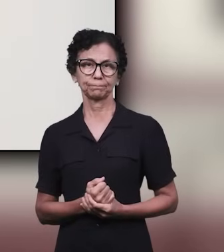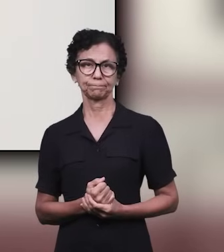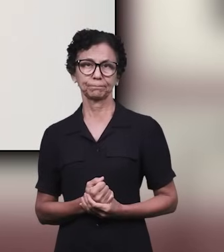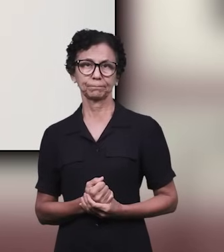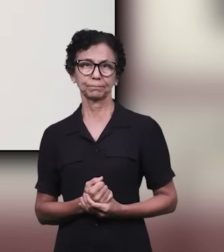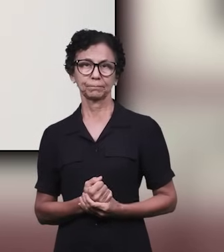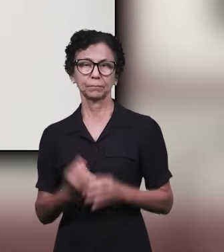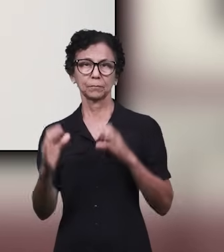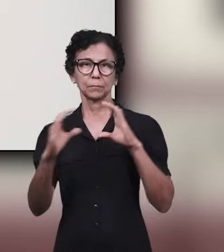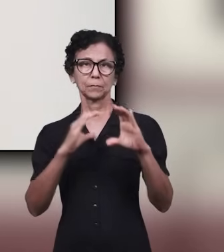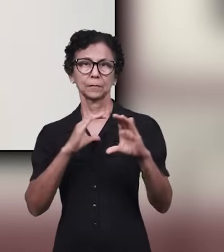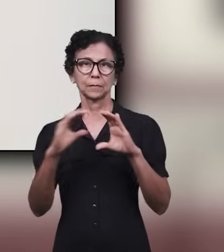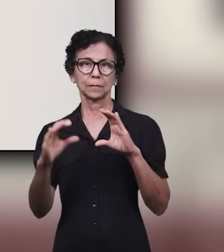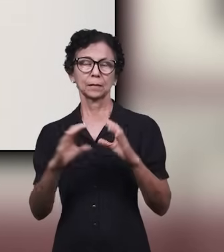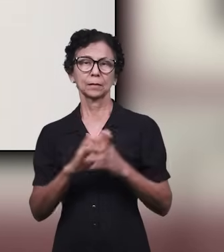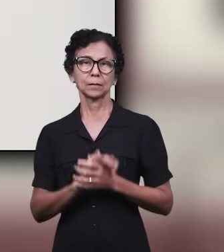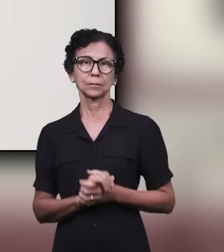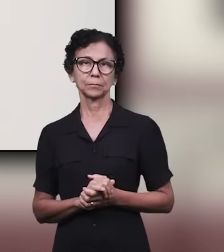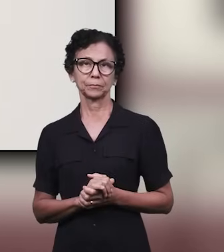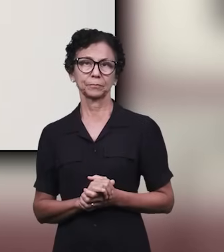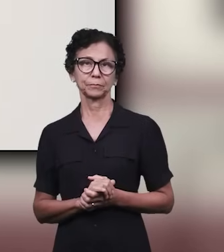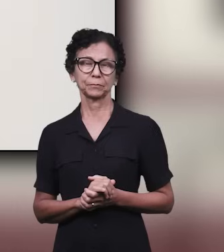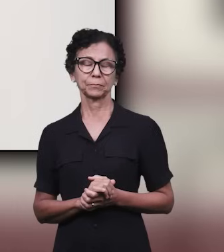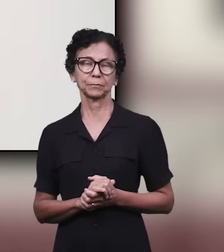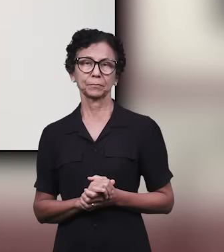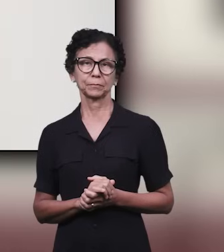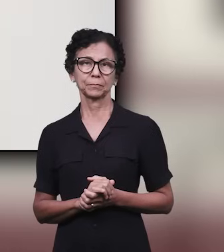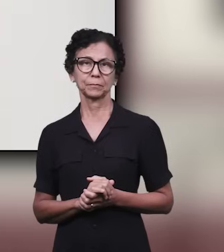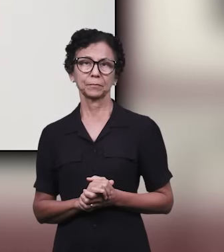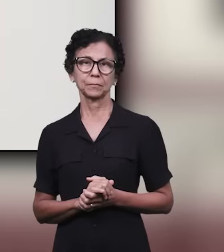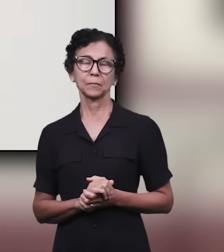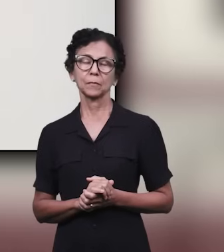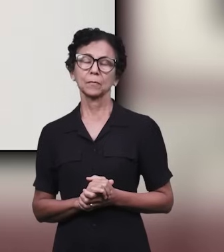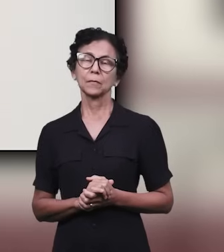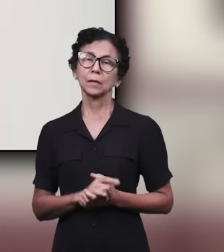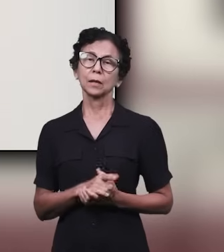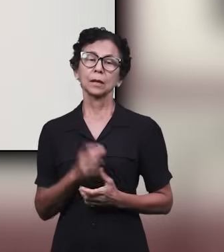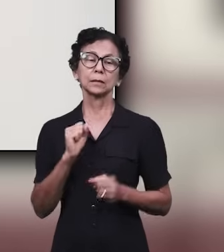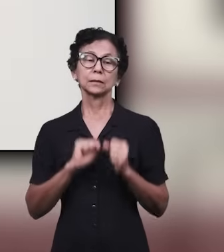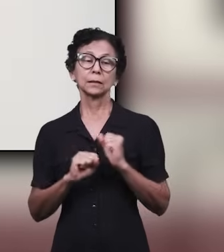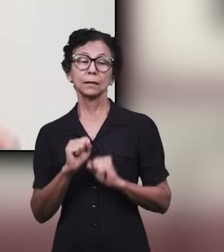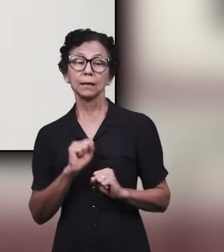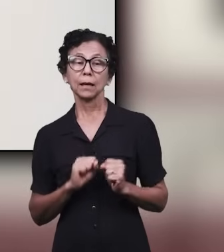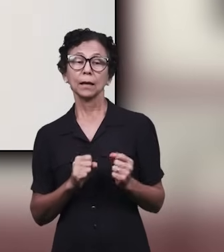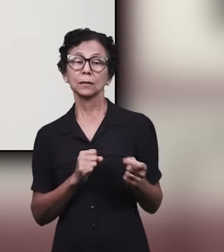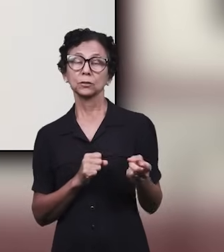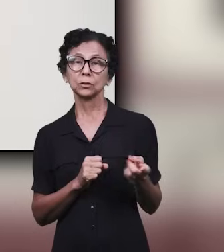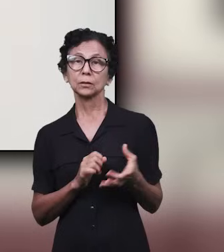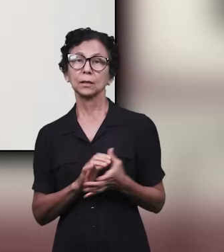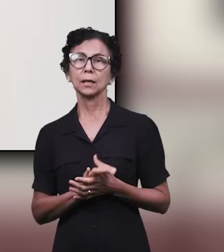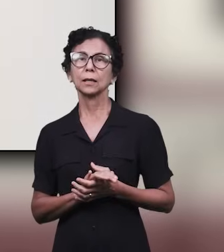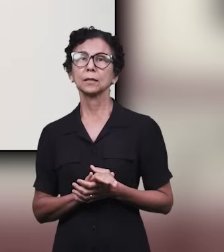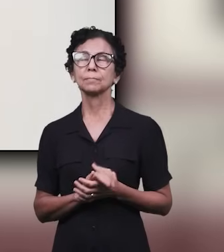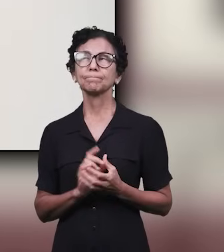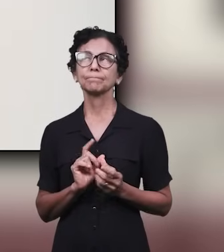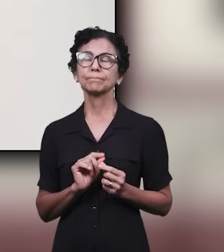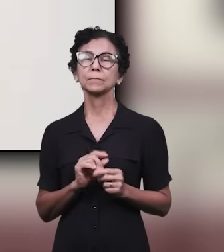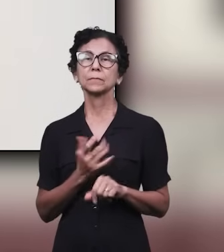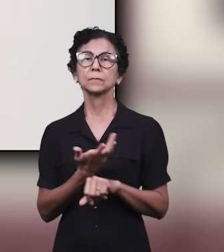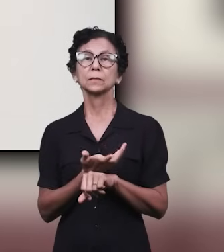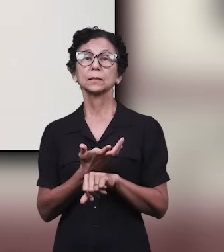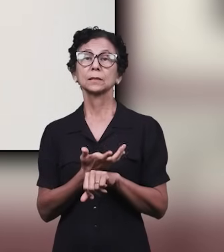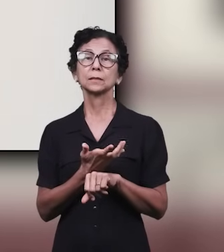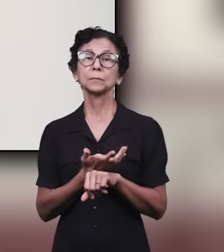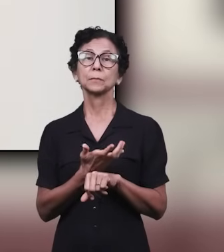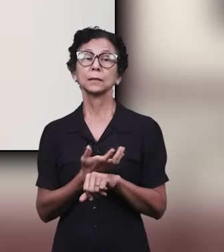com nossos filhos, aquilo que ele anseia como um projeto de vida, né? Quais são as matérias que ele está estudando